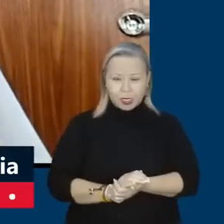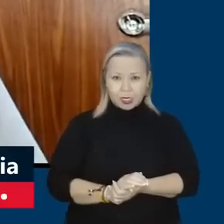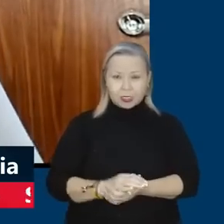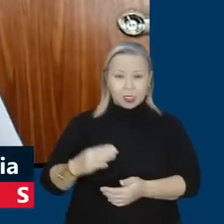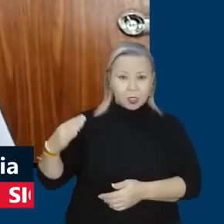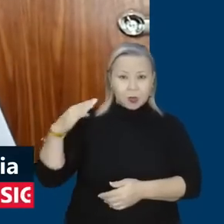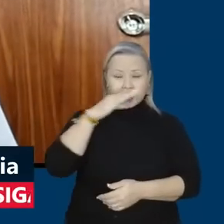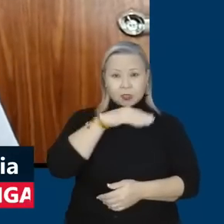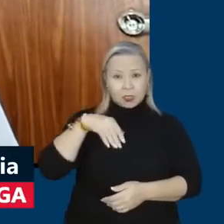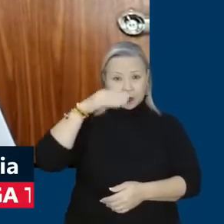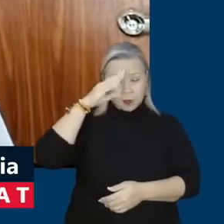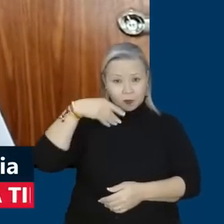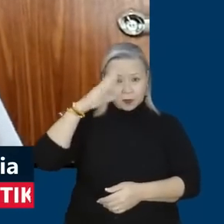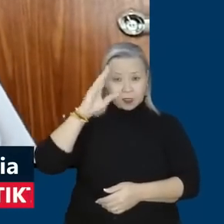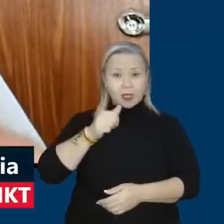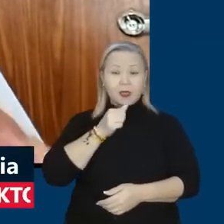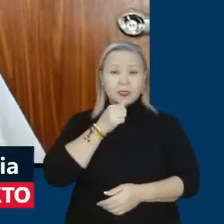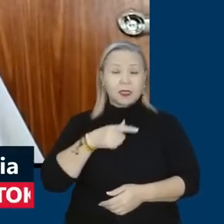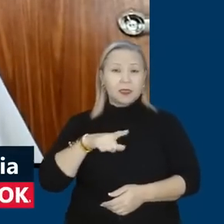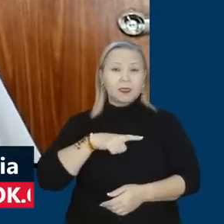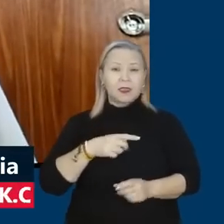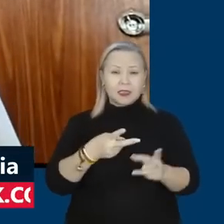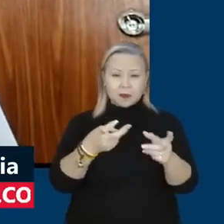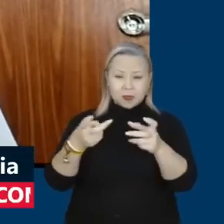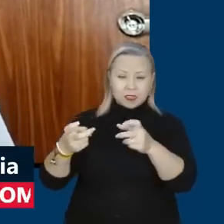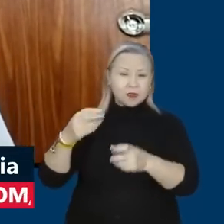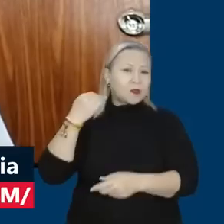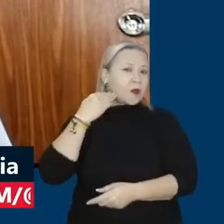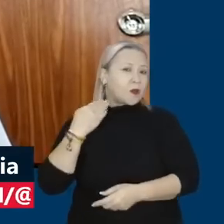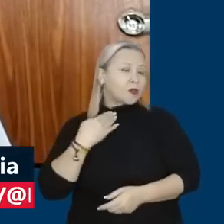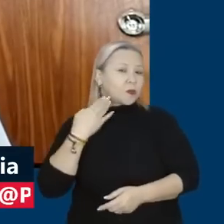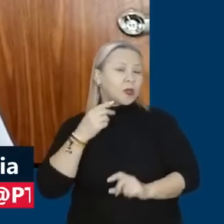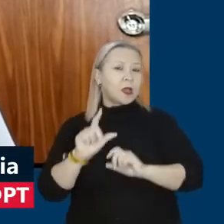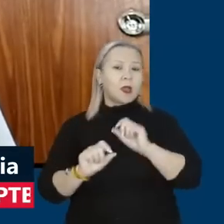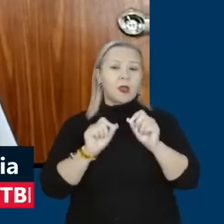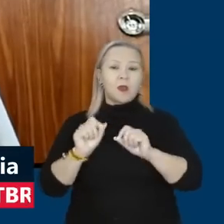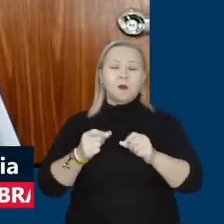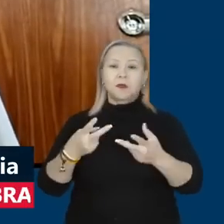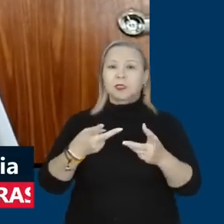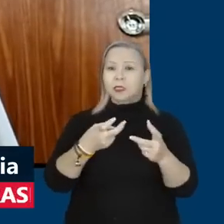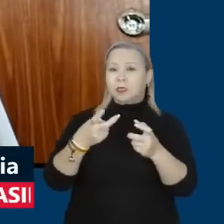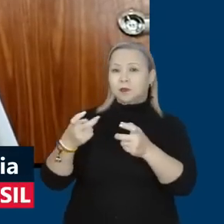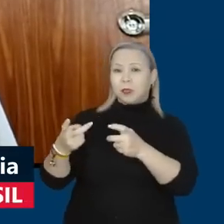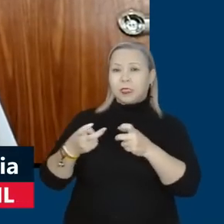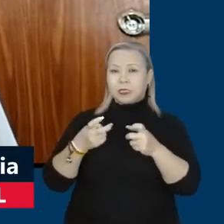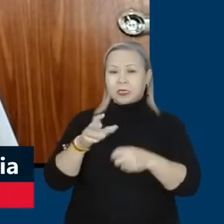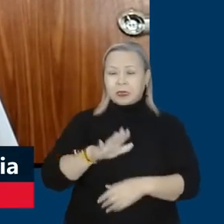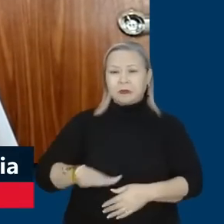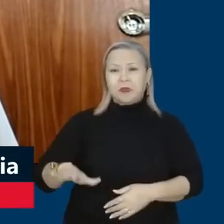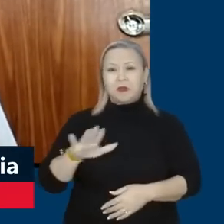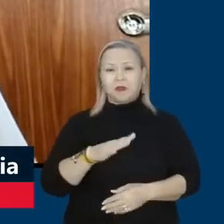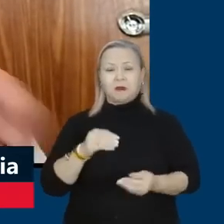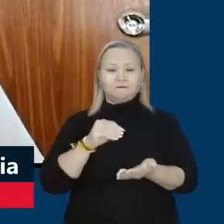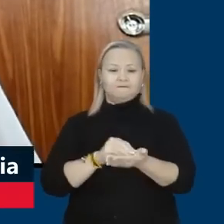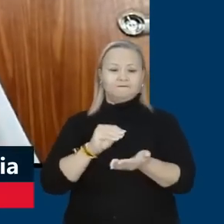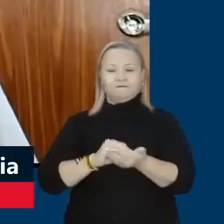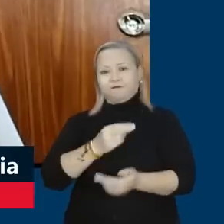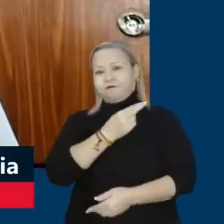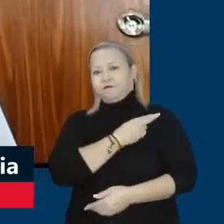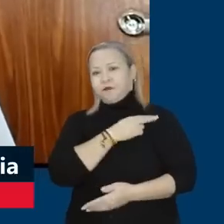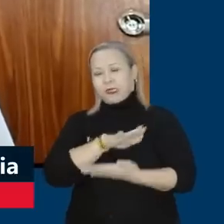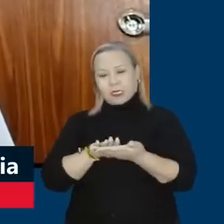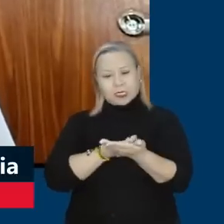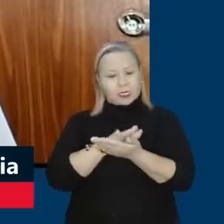tinham, ainda têm, e essa visão só de banco, o que se percebe é a total irresponsabilidade e